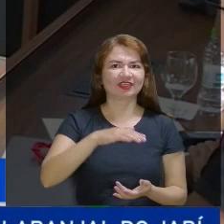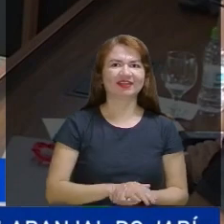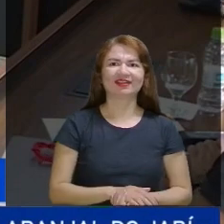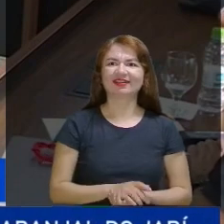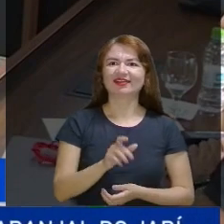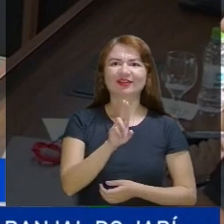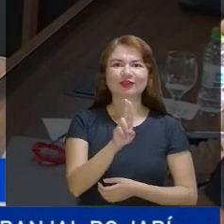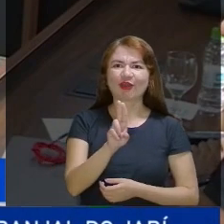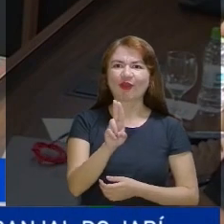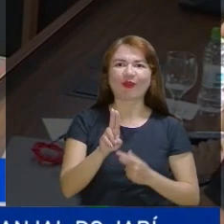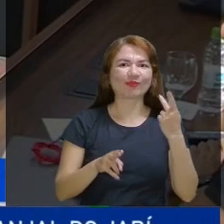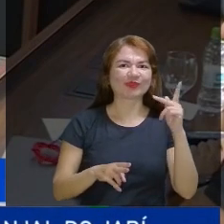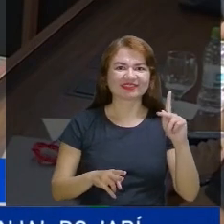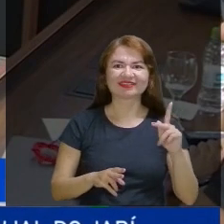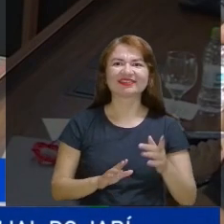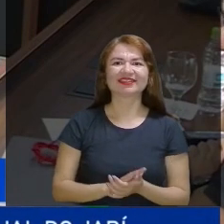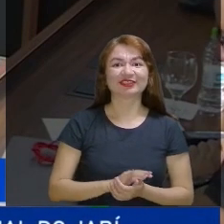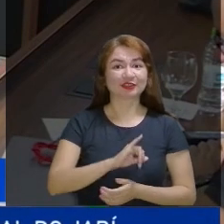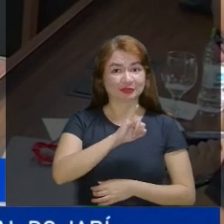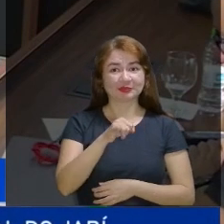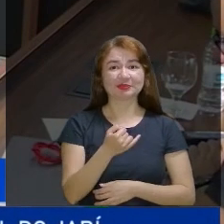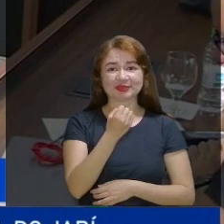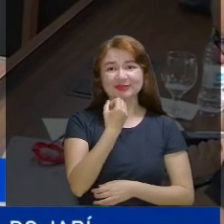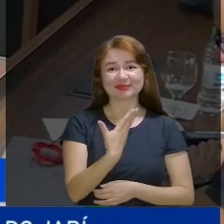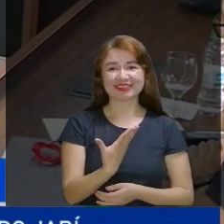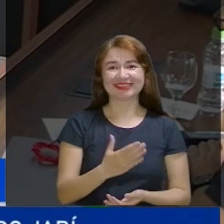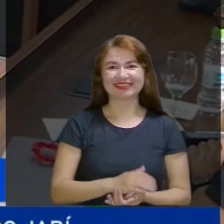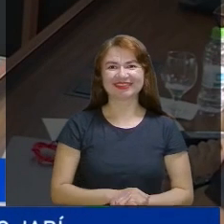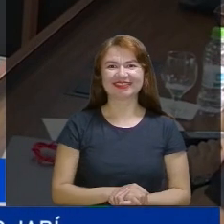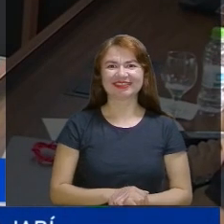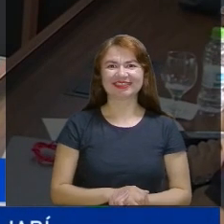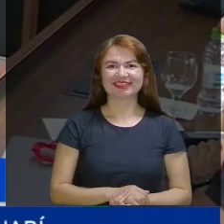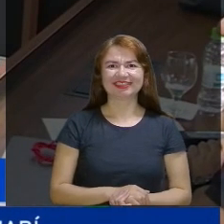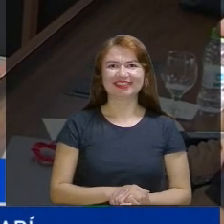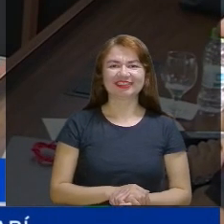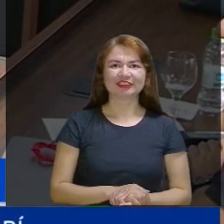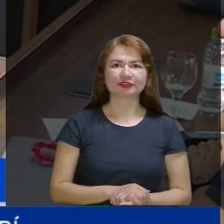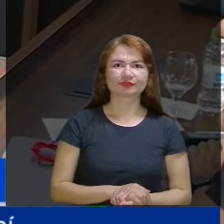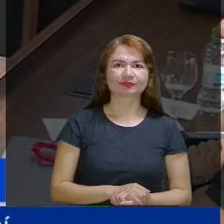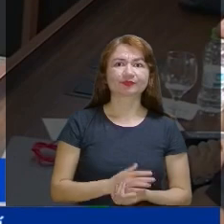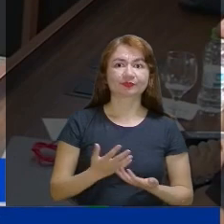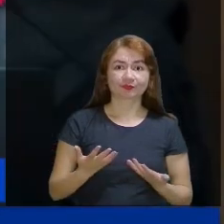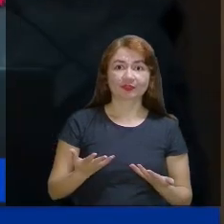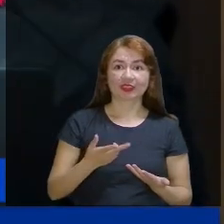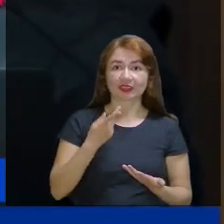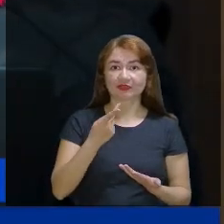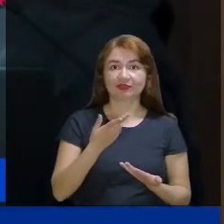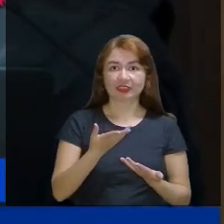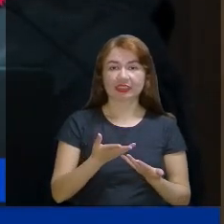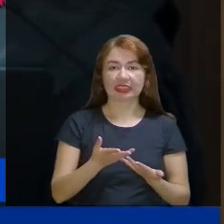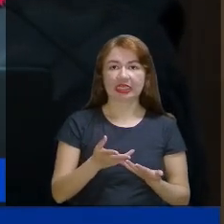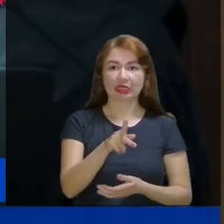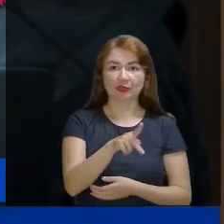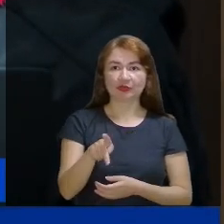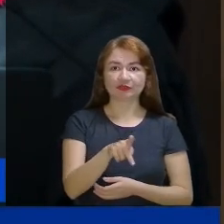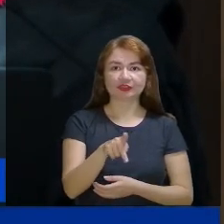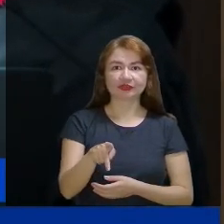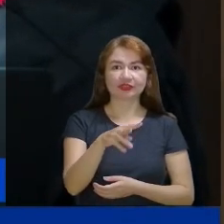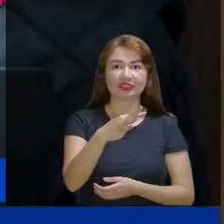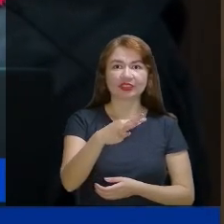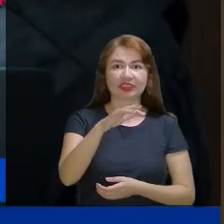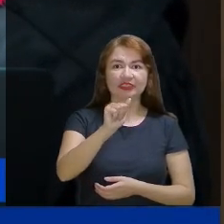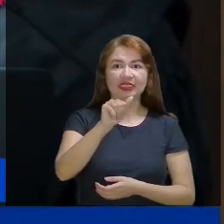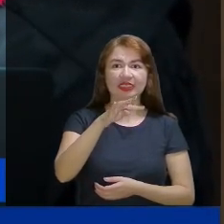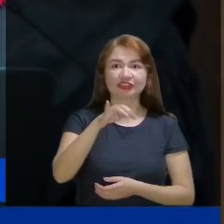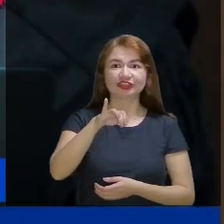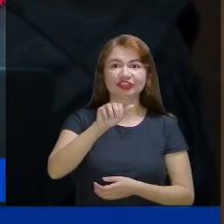que tenha sido proveitoso, viu, Mateus? Alguém gostaria... Eu quero registrar a presença da professora Tatiana, né, da doutora Tatiana, que